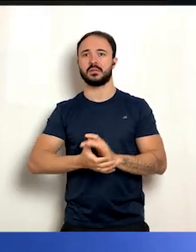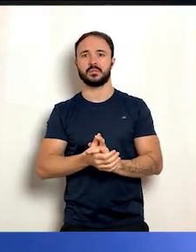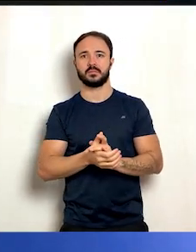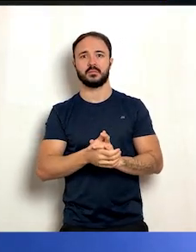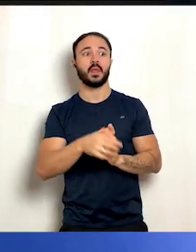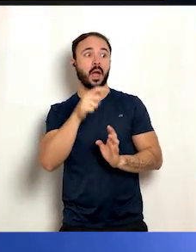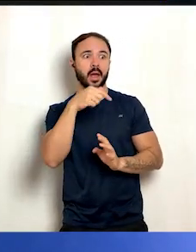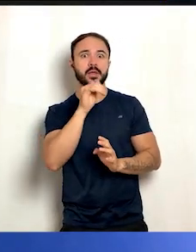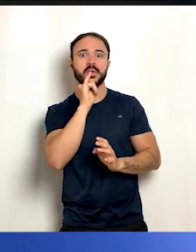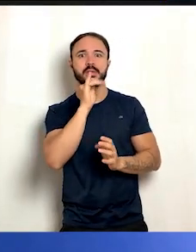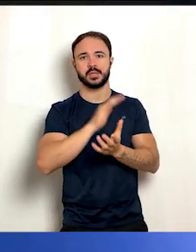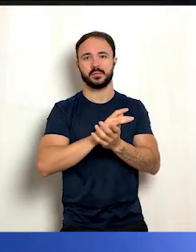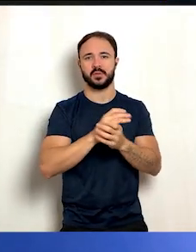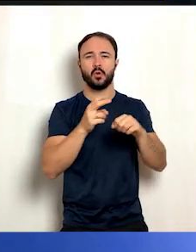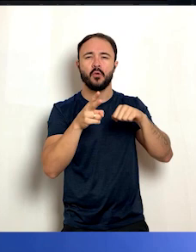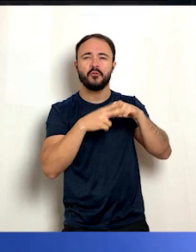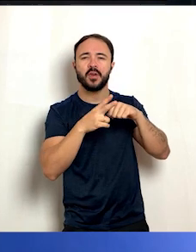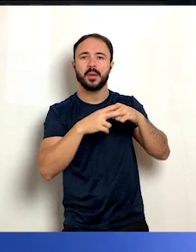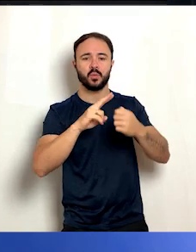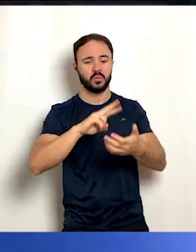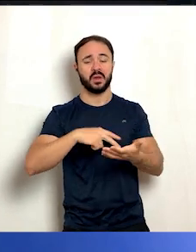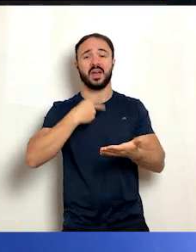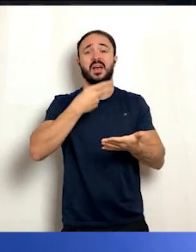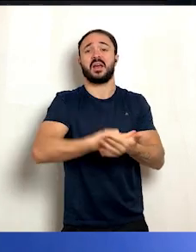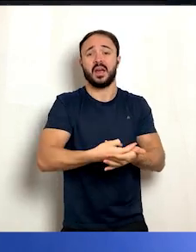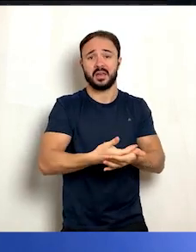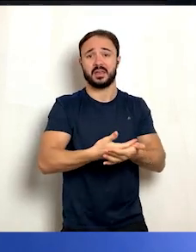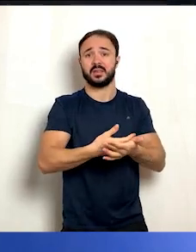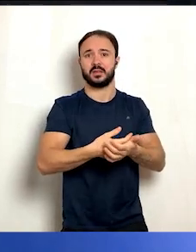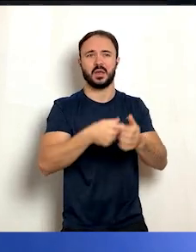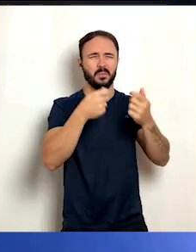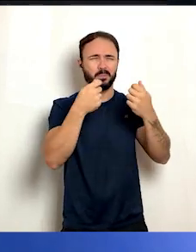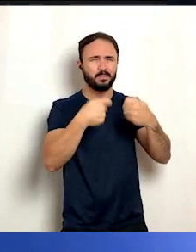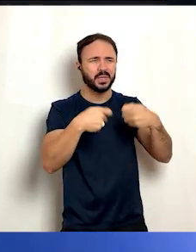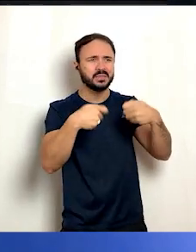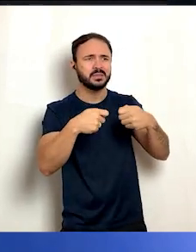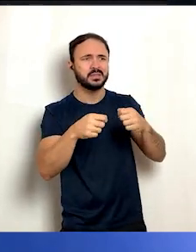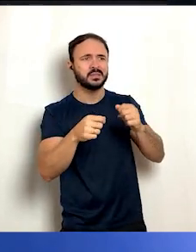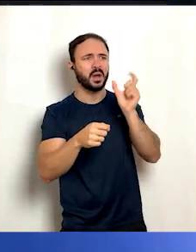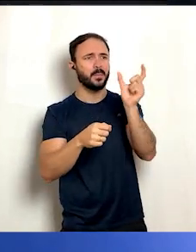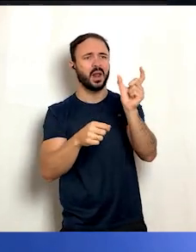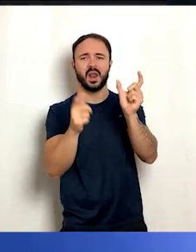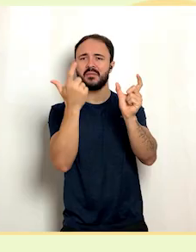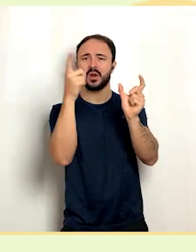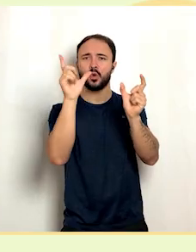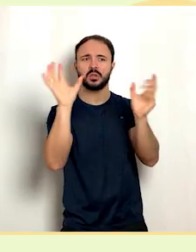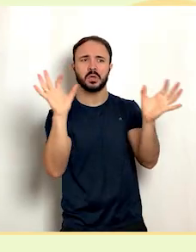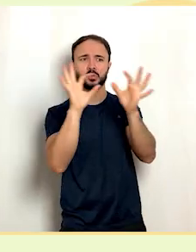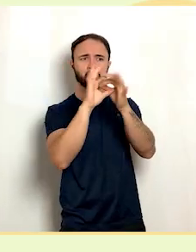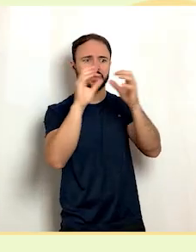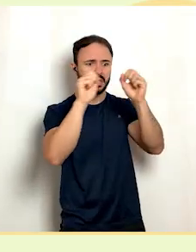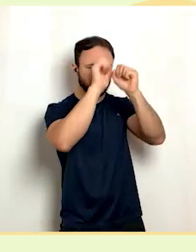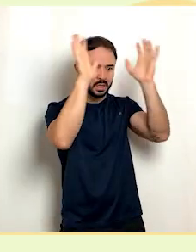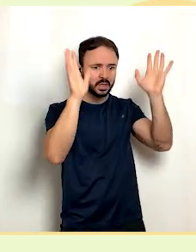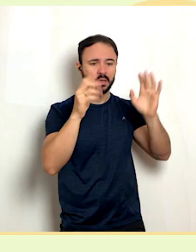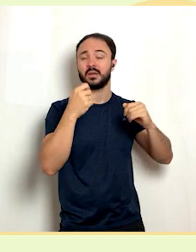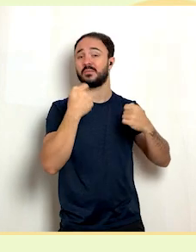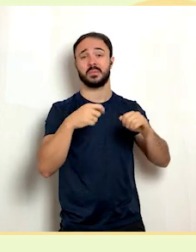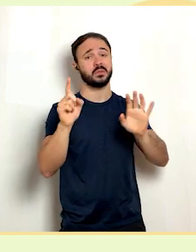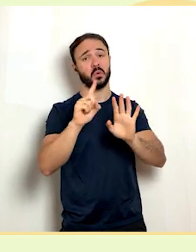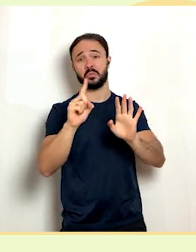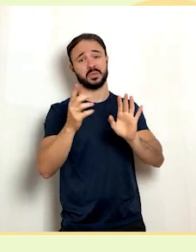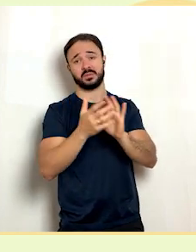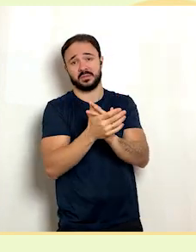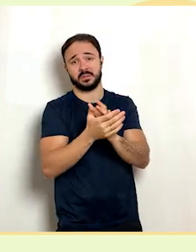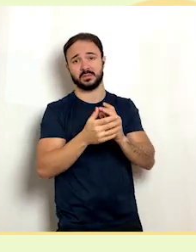verbo cair, que não precisou de um complemento, pois sozinho ele está transmitindo a informação com sentido. Portanto, ele é um